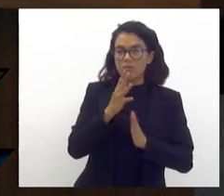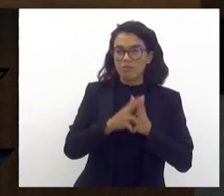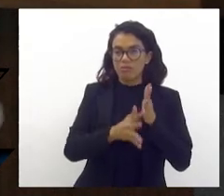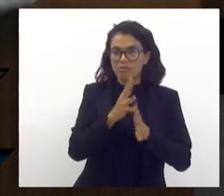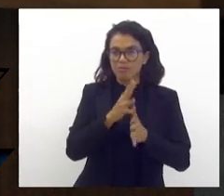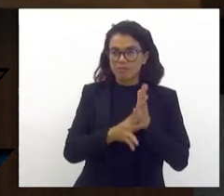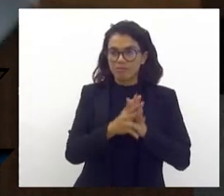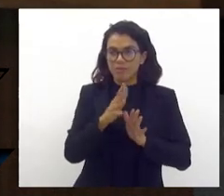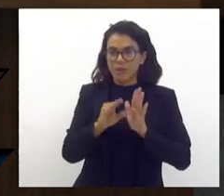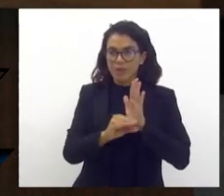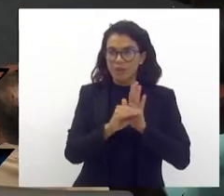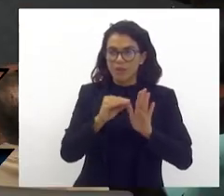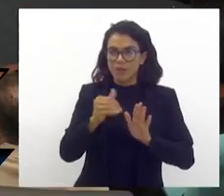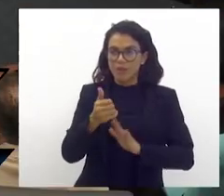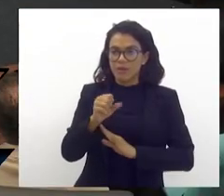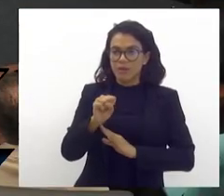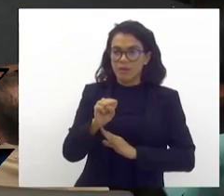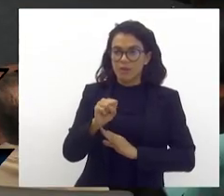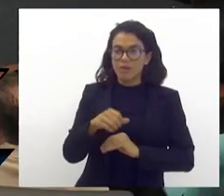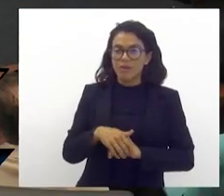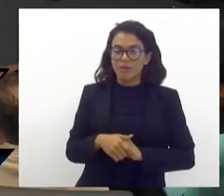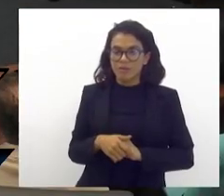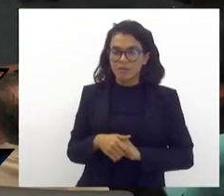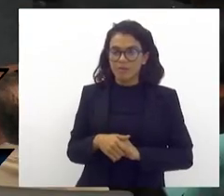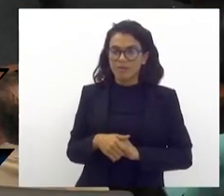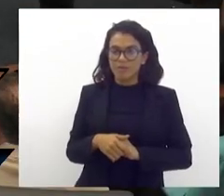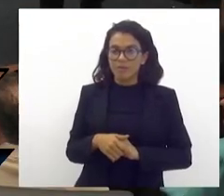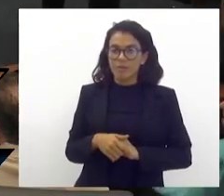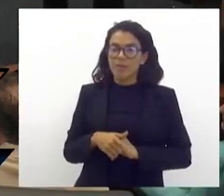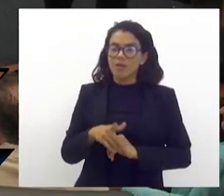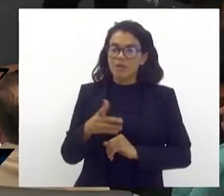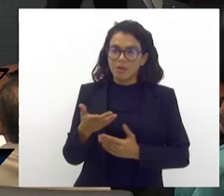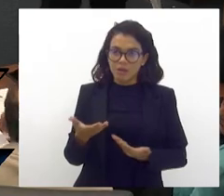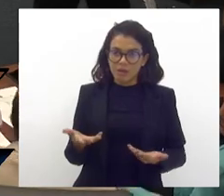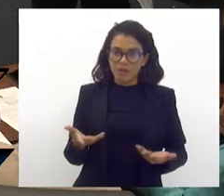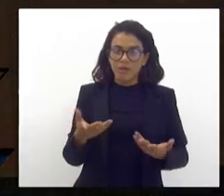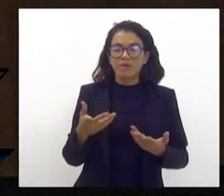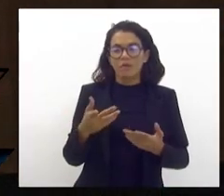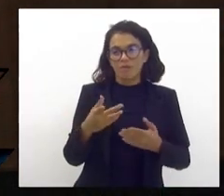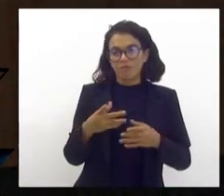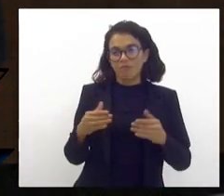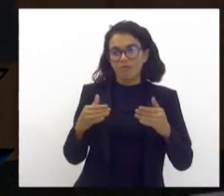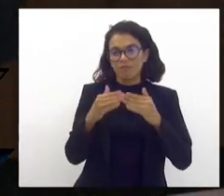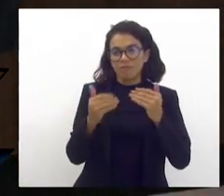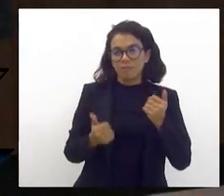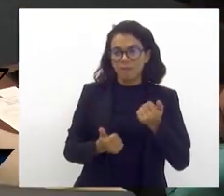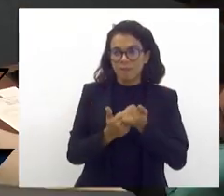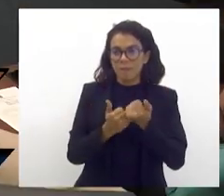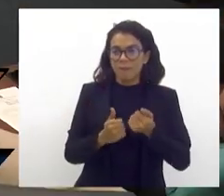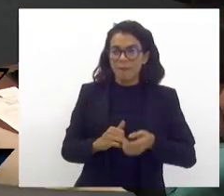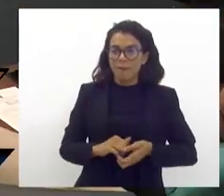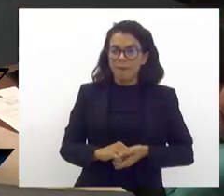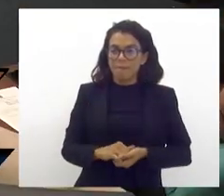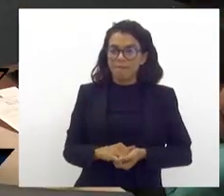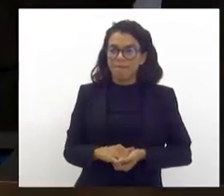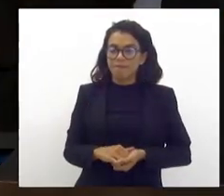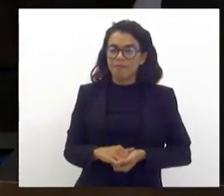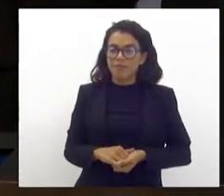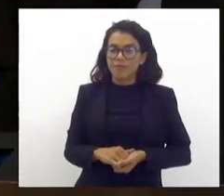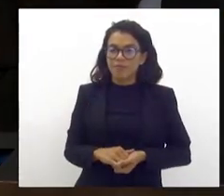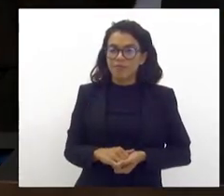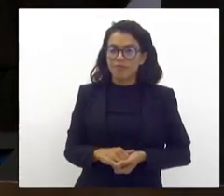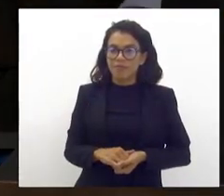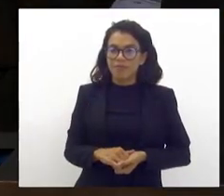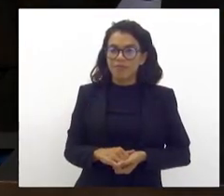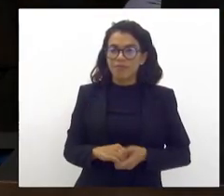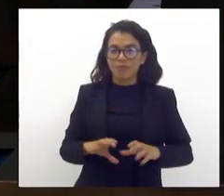18. Perfeito. Obrigado, deputado Luiz Paulo. Deputado Luiz. Senhor pessoal, no mérito, favorável. Muito obrigado, deputado Luiz Paulo.